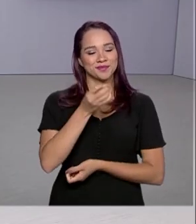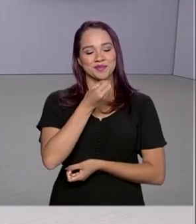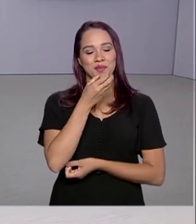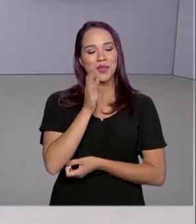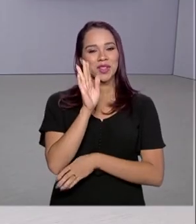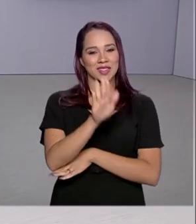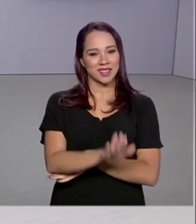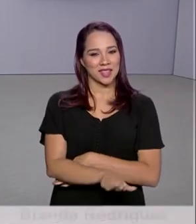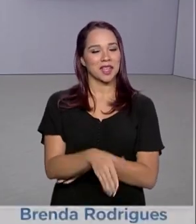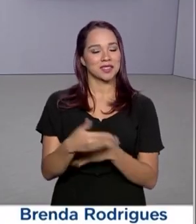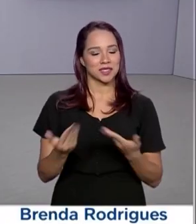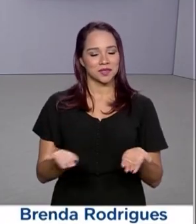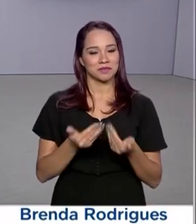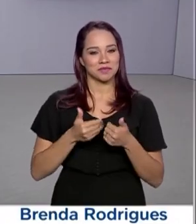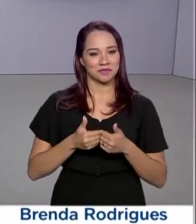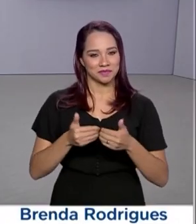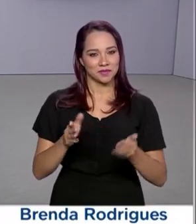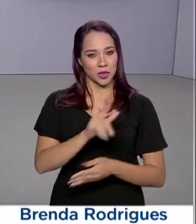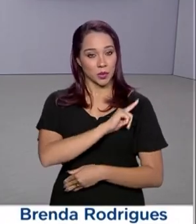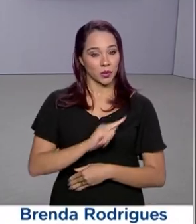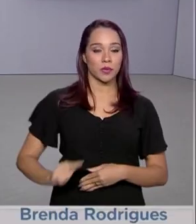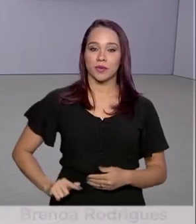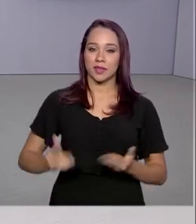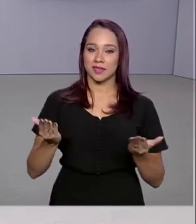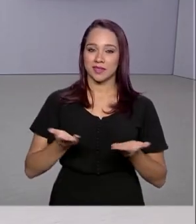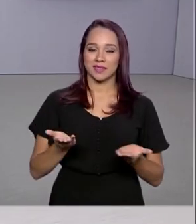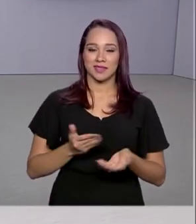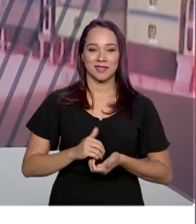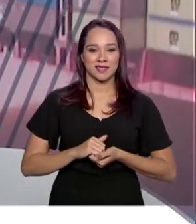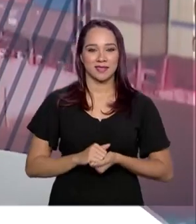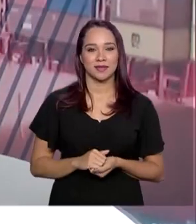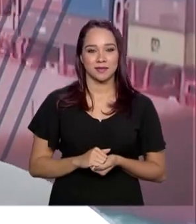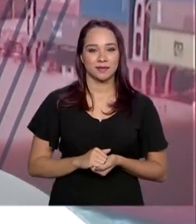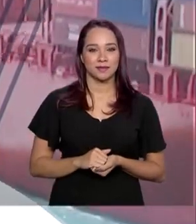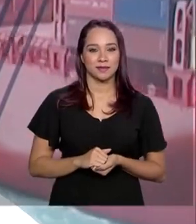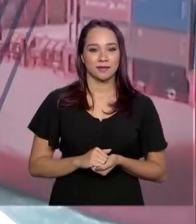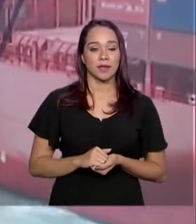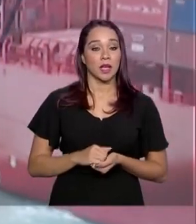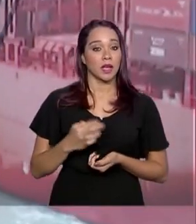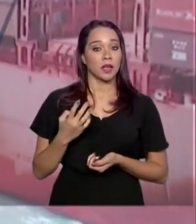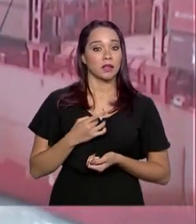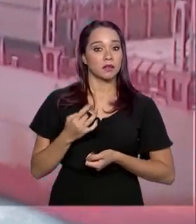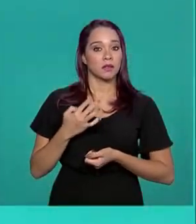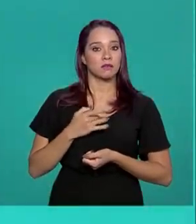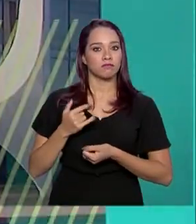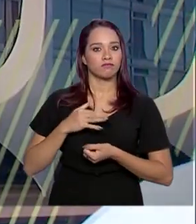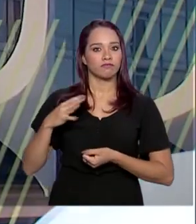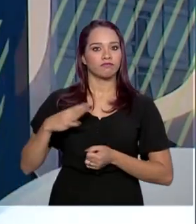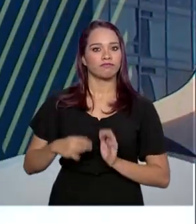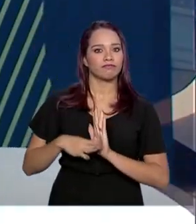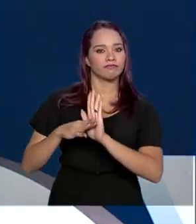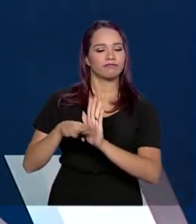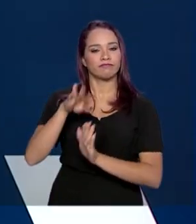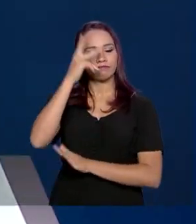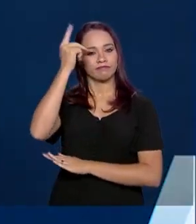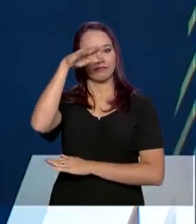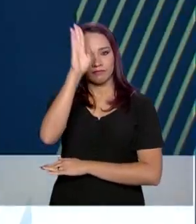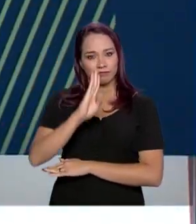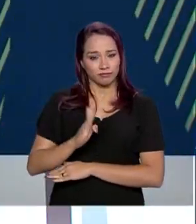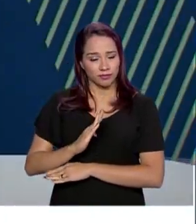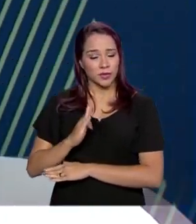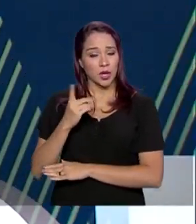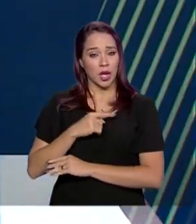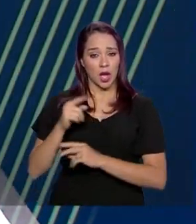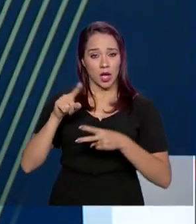Olá, boa tarde. Estamos de volta com mais uma edição do Governo Agora. Resgate dos brasileiros. As duas aeronaves da